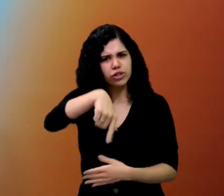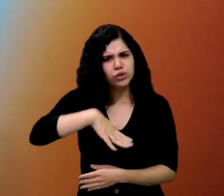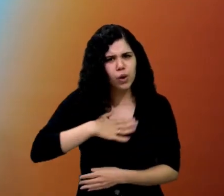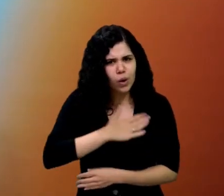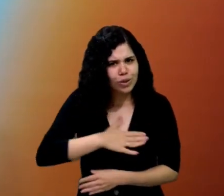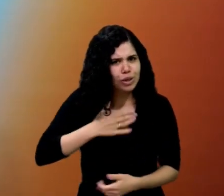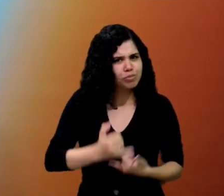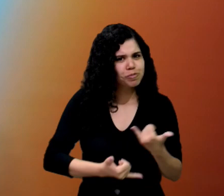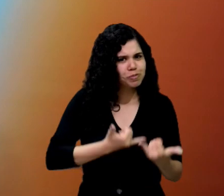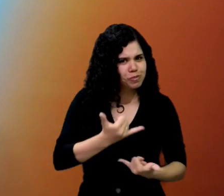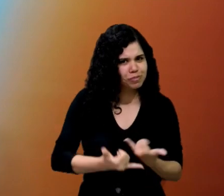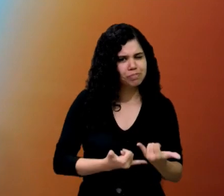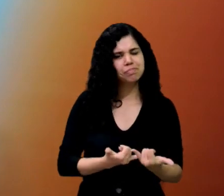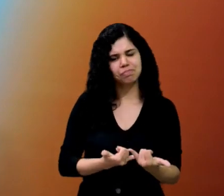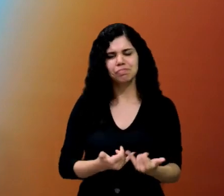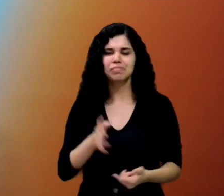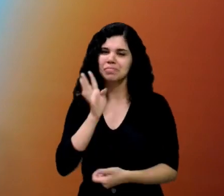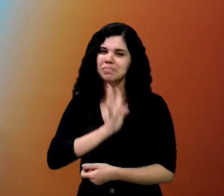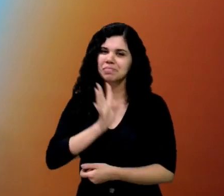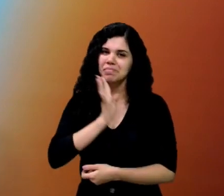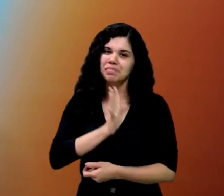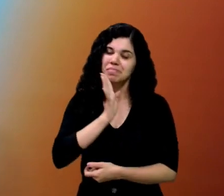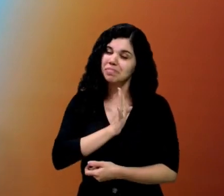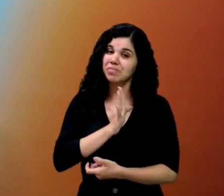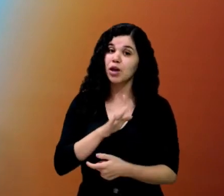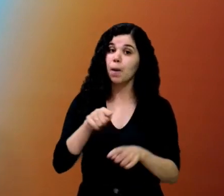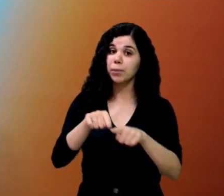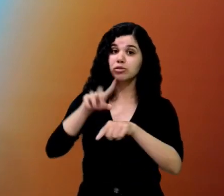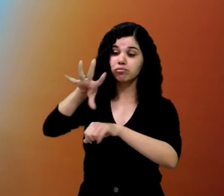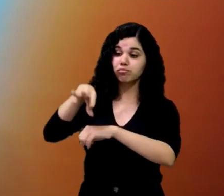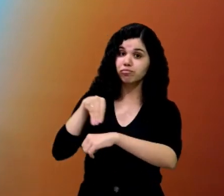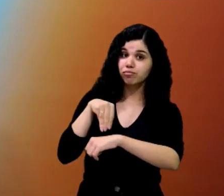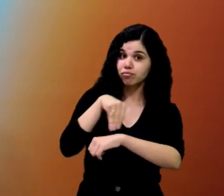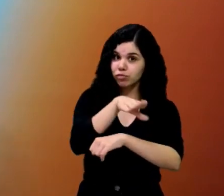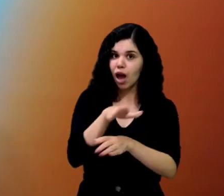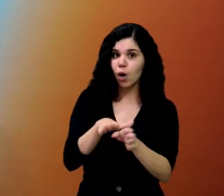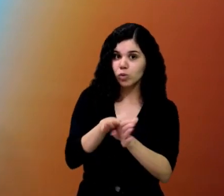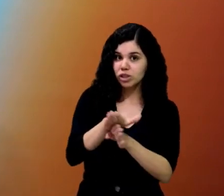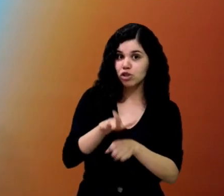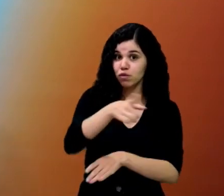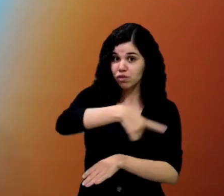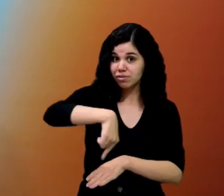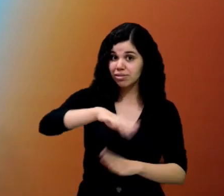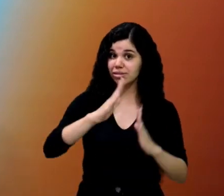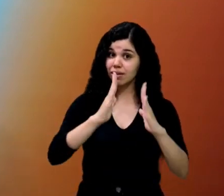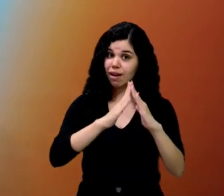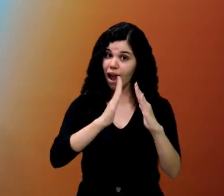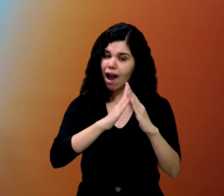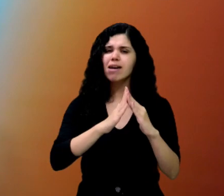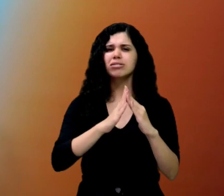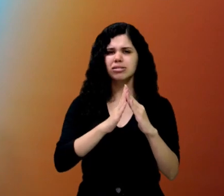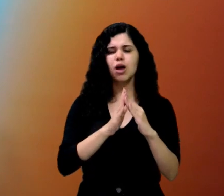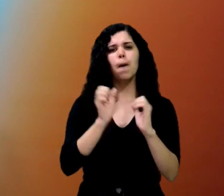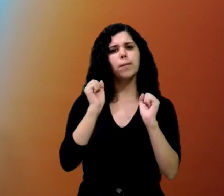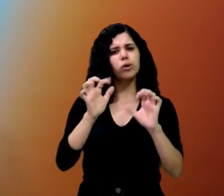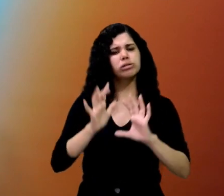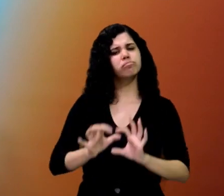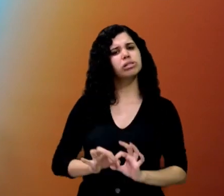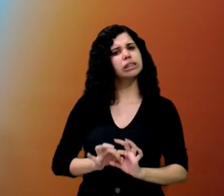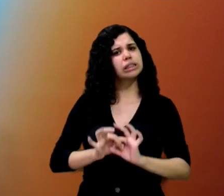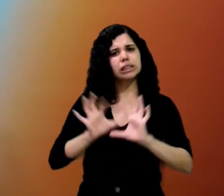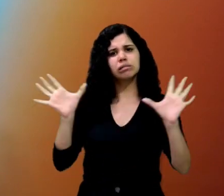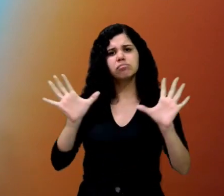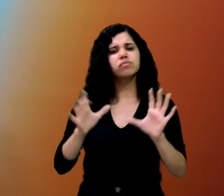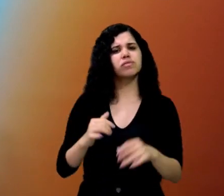joguinho? É muito legal. Inclusive, eu indico a vocês fazerem em casa, que é bem fácil, utilizando papel, tá?